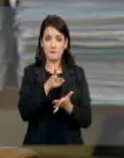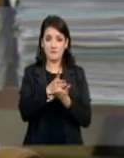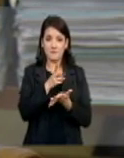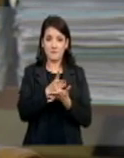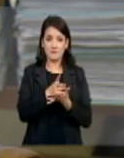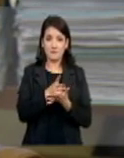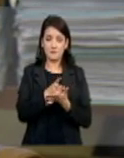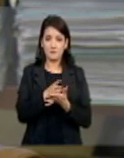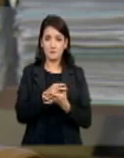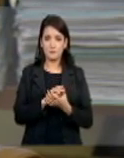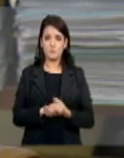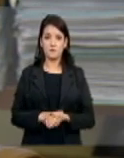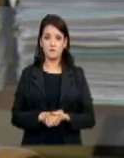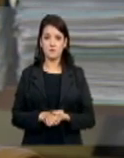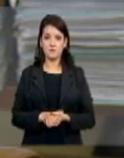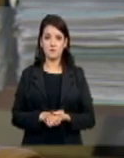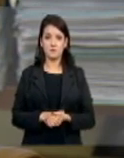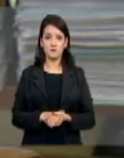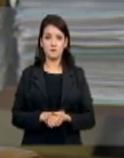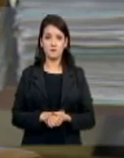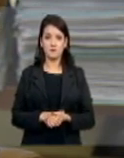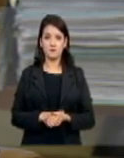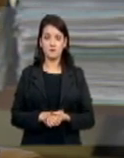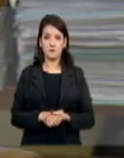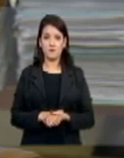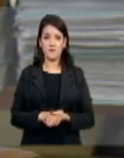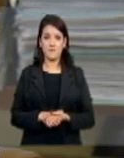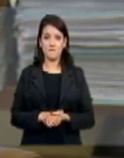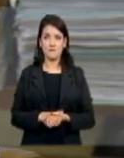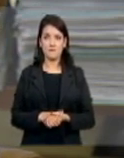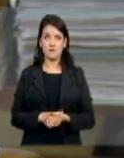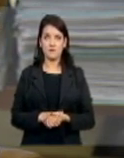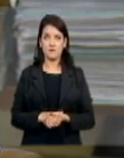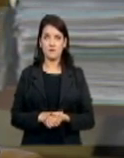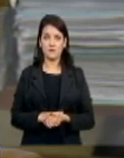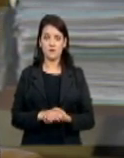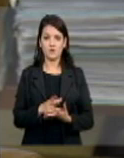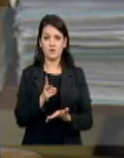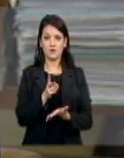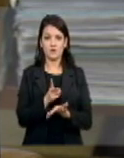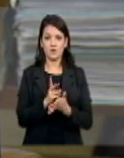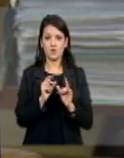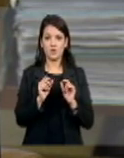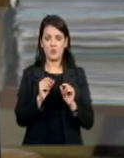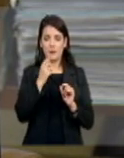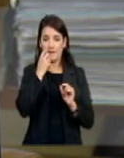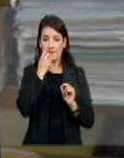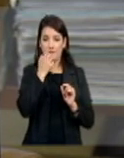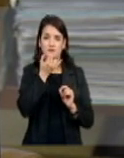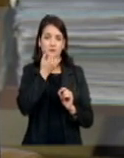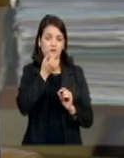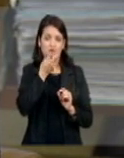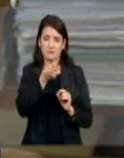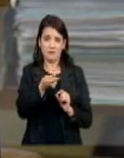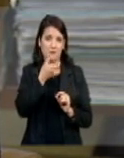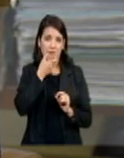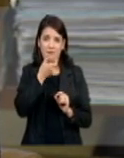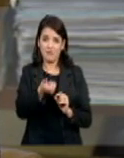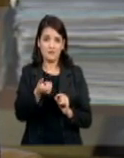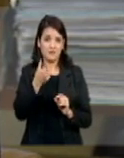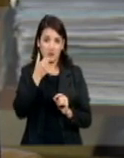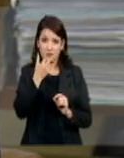atualidade é auditor do justice oliver window roubos de